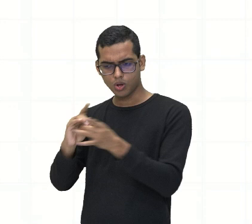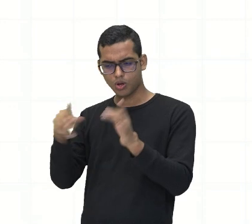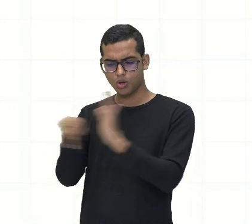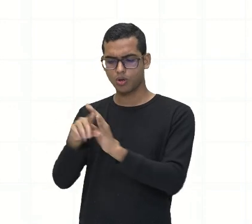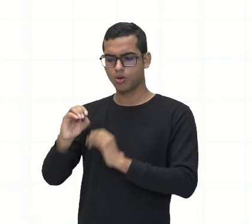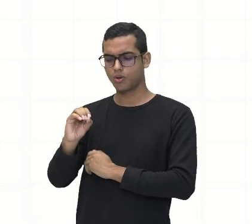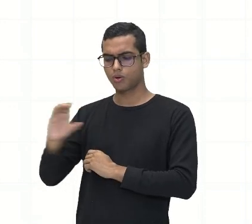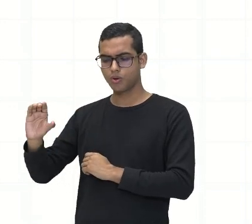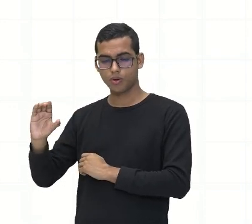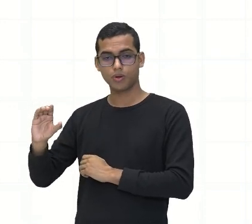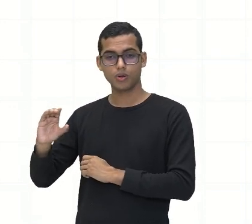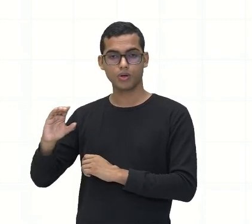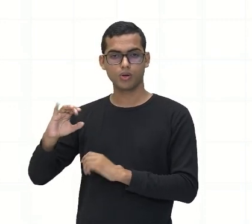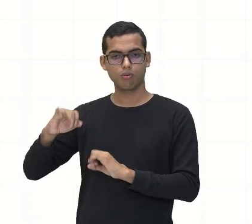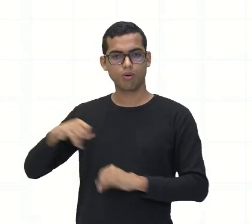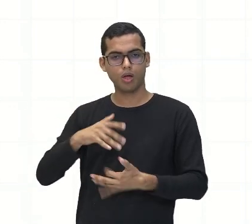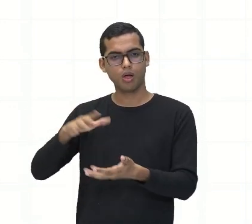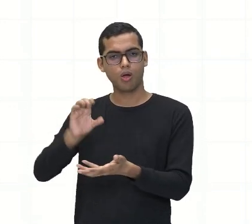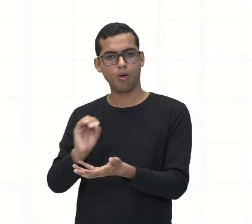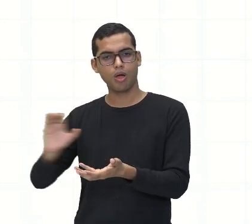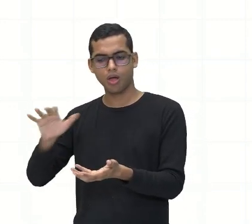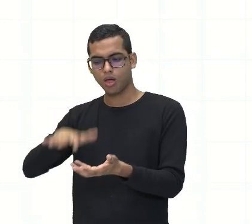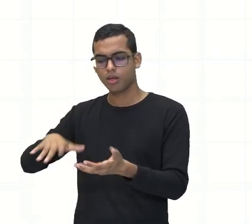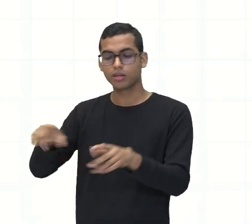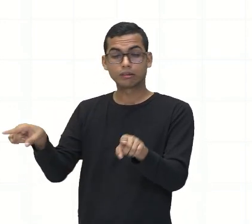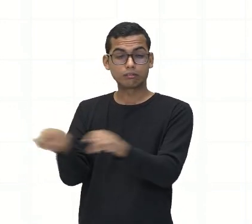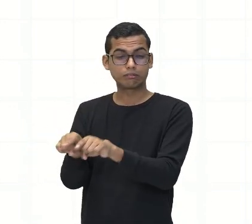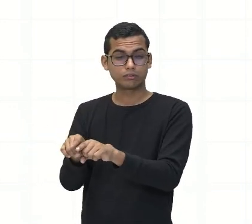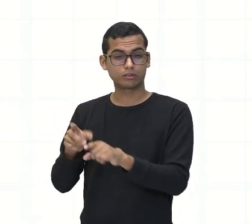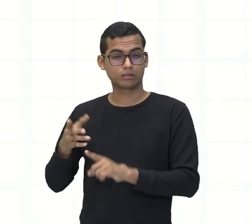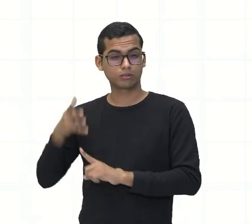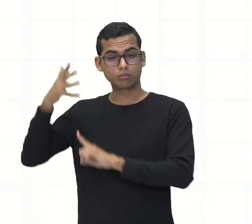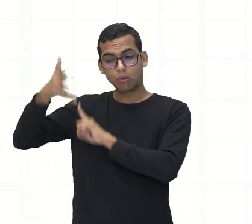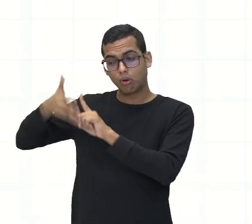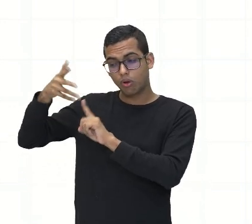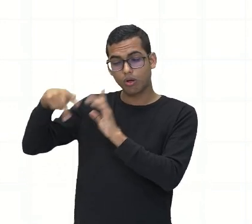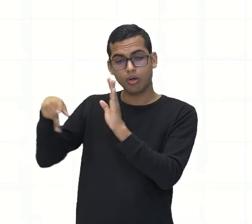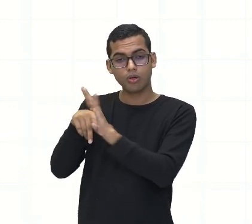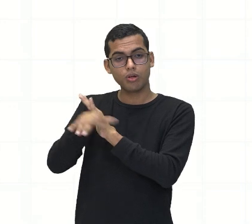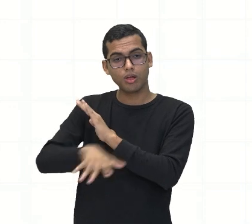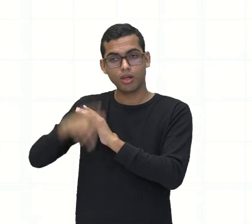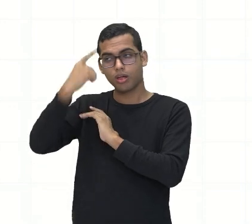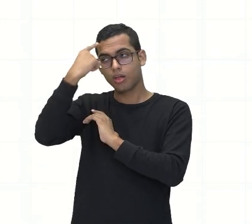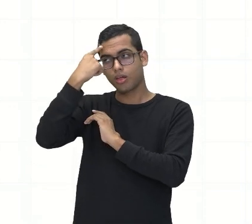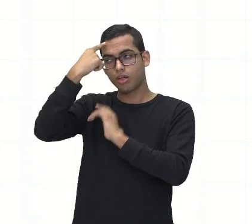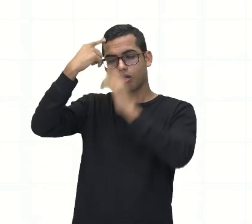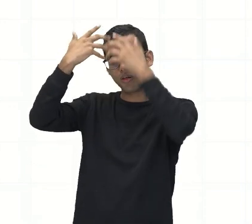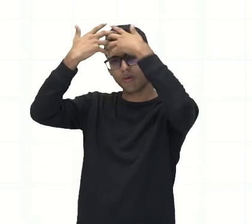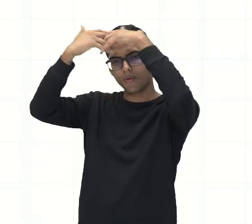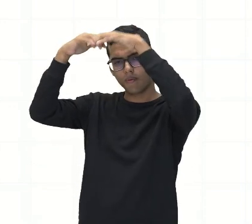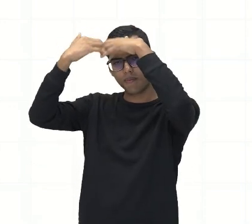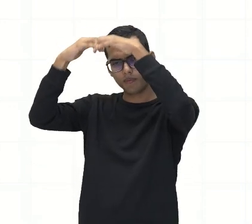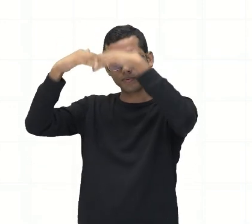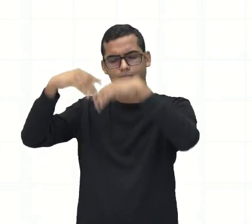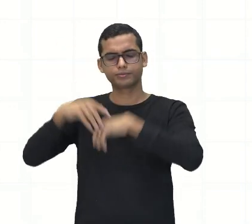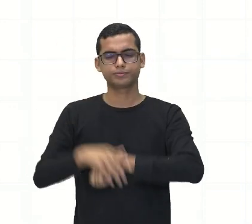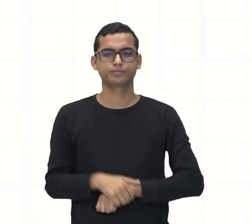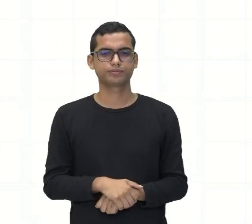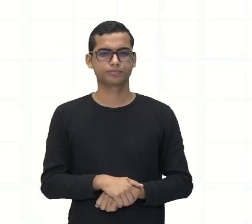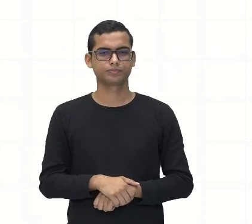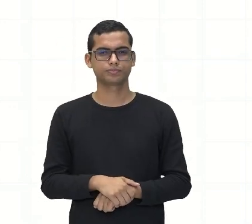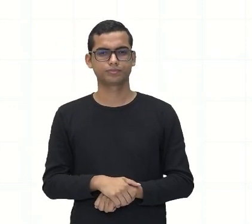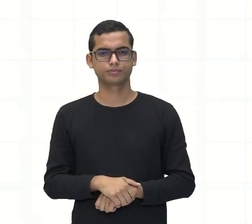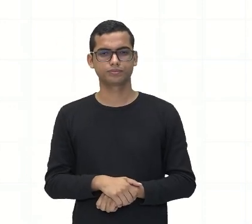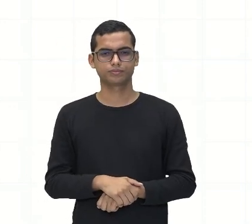discurso ou por uma narrativa mais de racionalidade. Por outro lado, nós vamos ver que